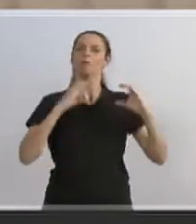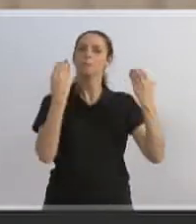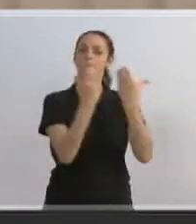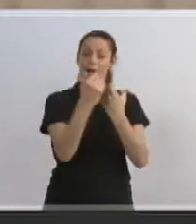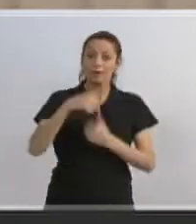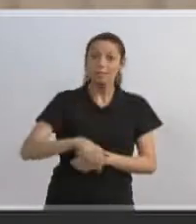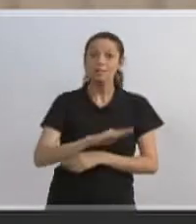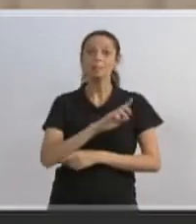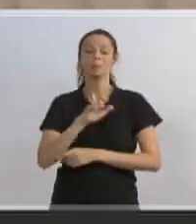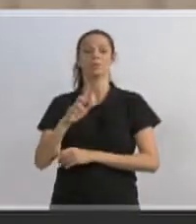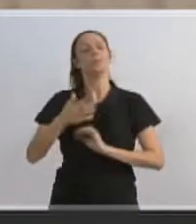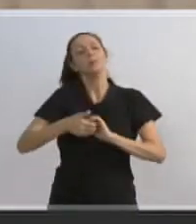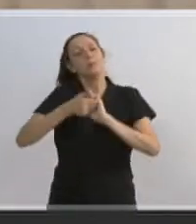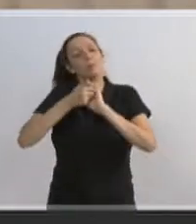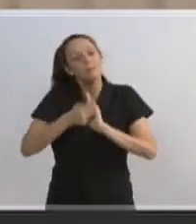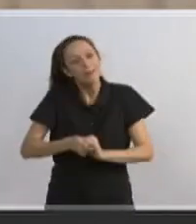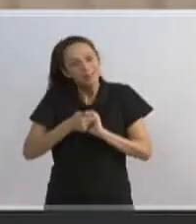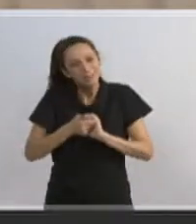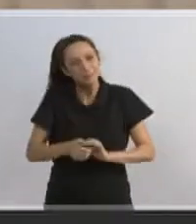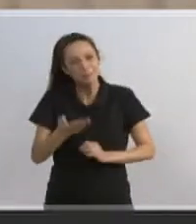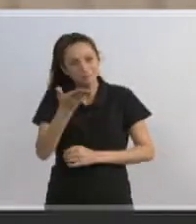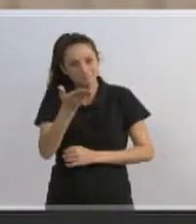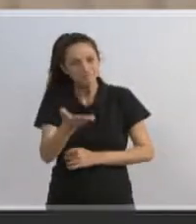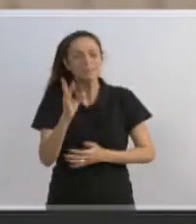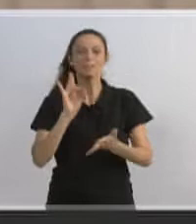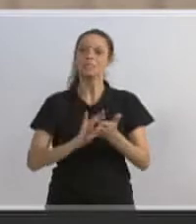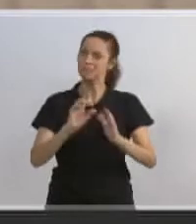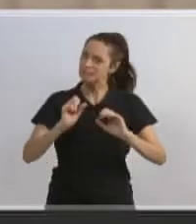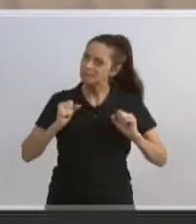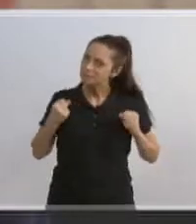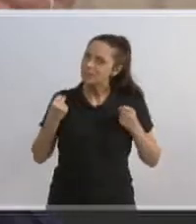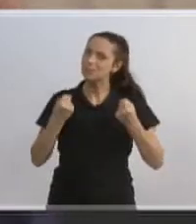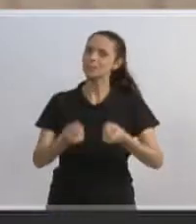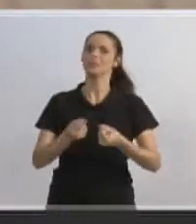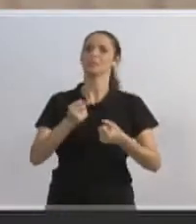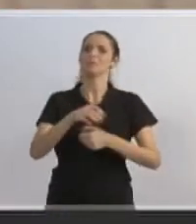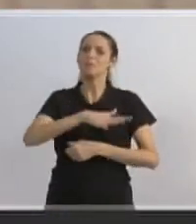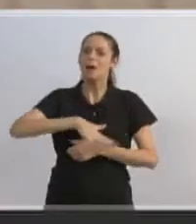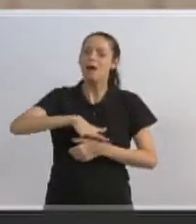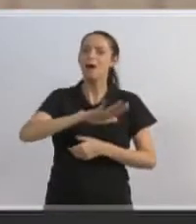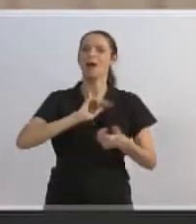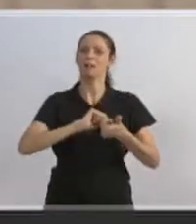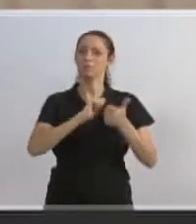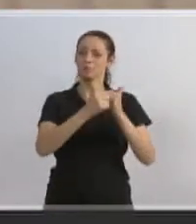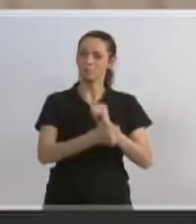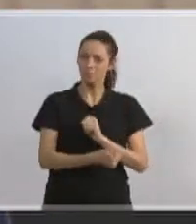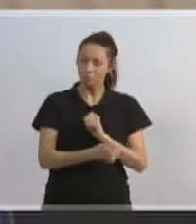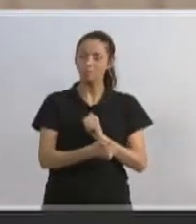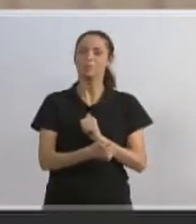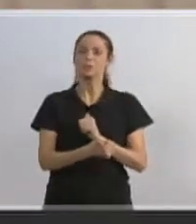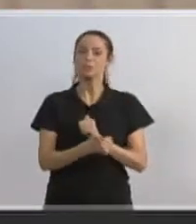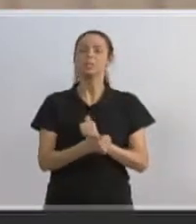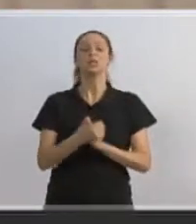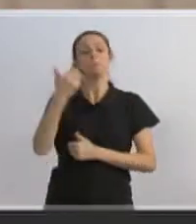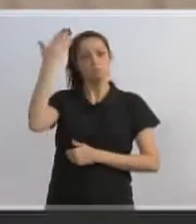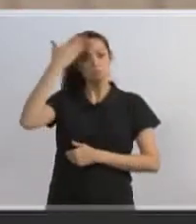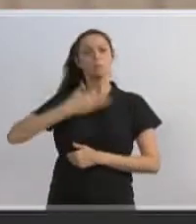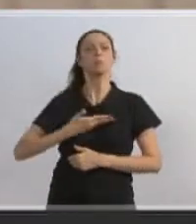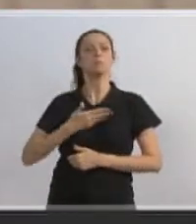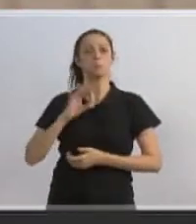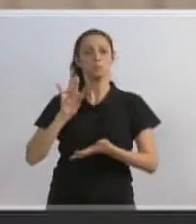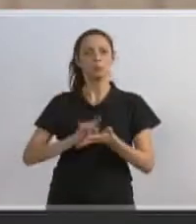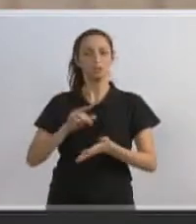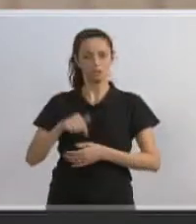Blumenau. Então, parabéns para Vossa Excelência que tem abraçado essa causa e tem ido testemunhar o empenho daqui